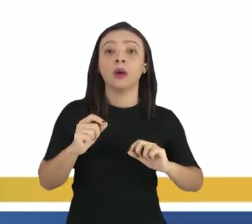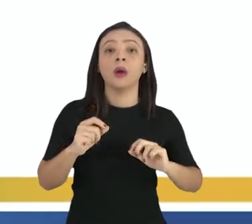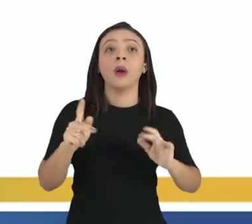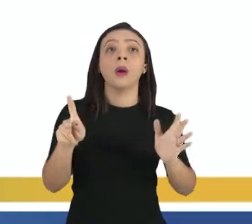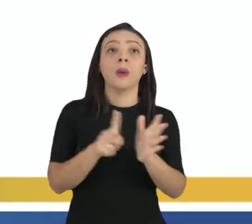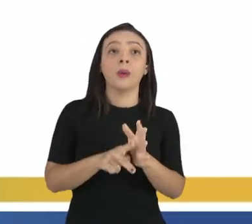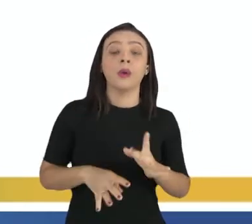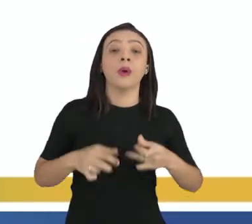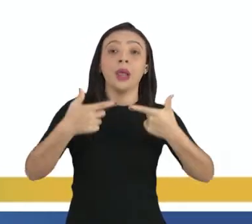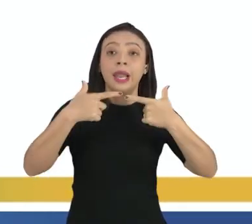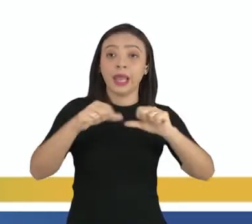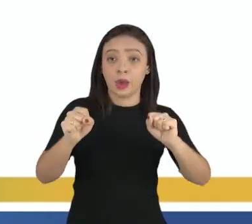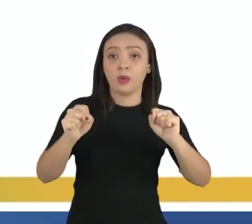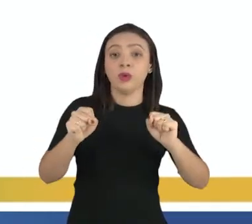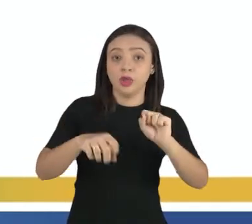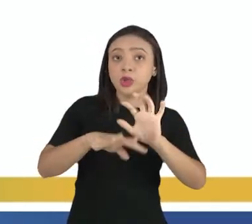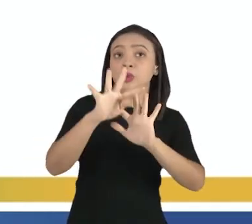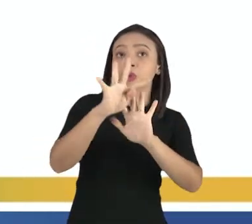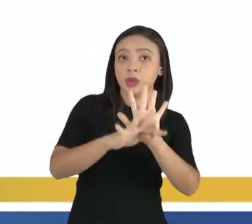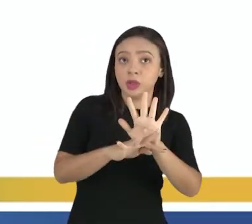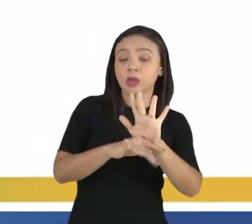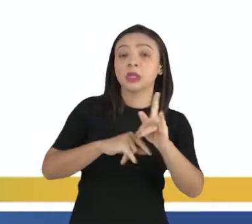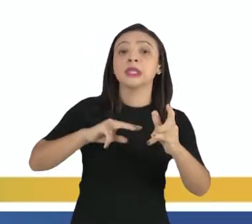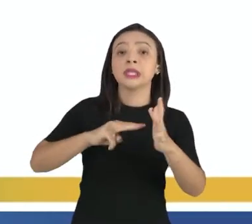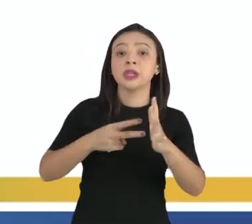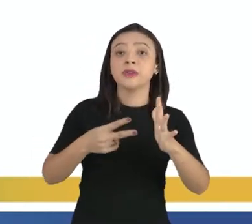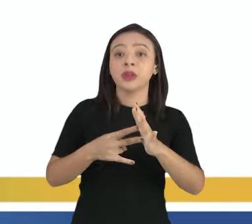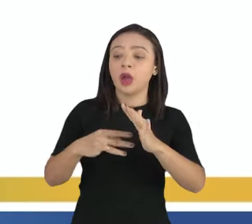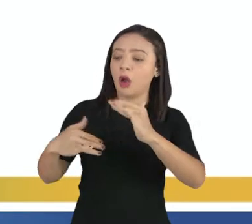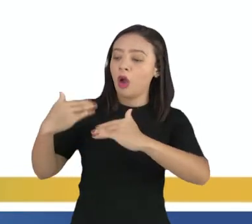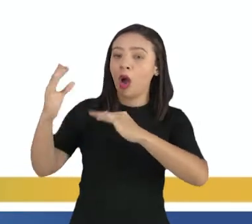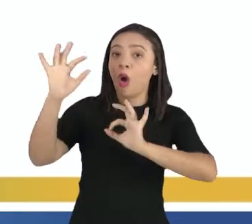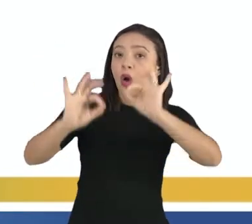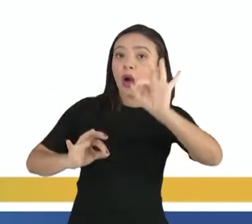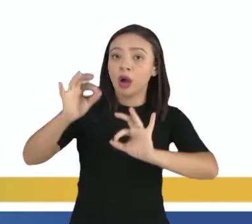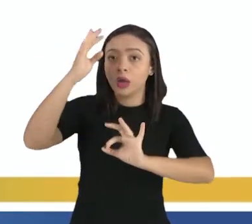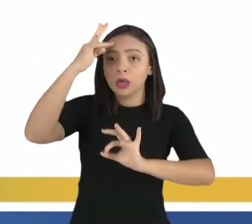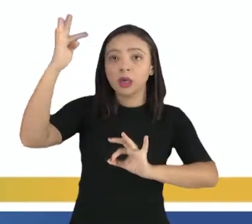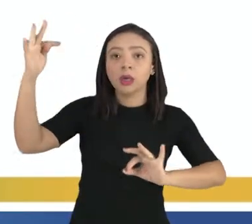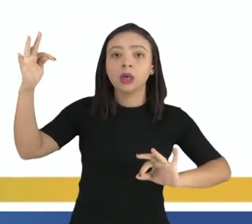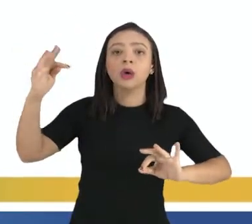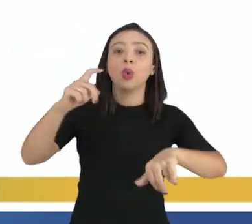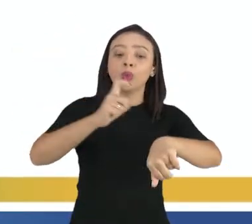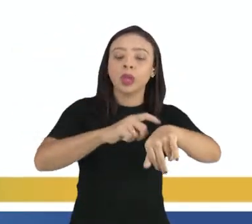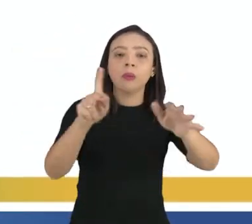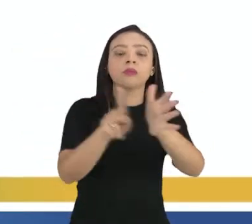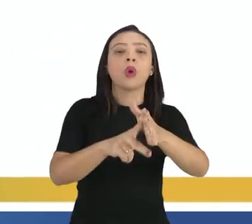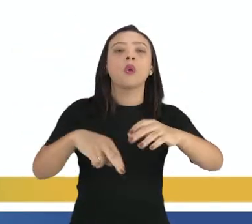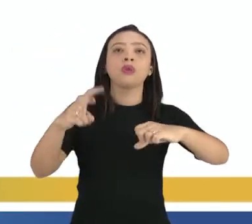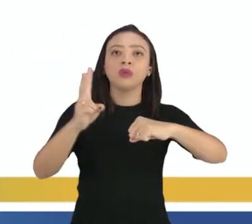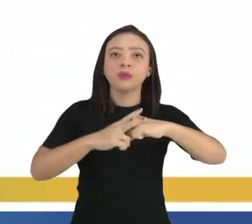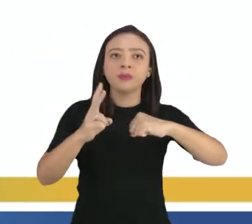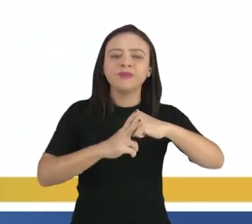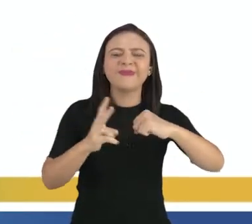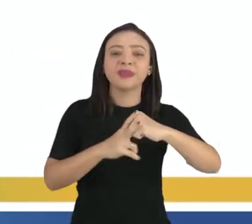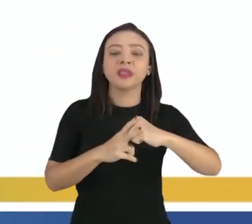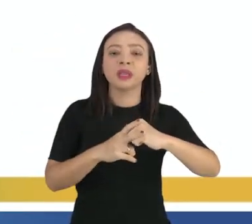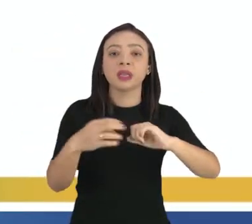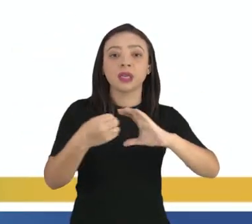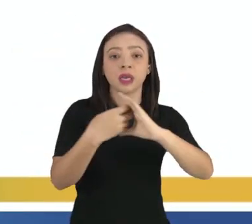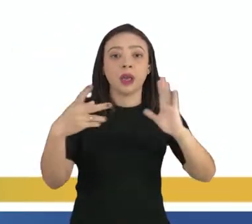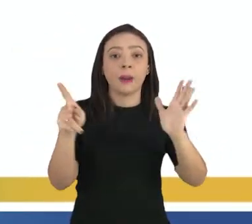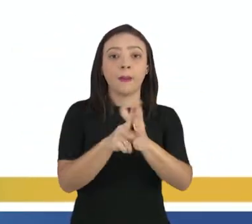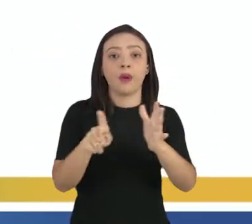natureza linguística de sua construção teórica ou seja por seus tempos verbais aspectos